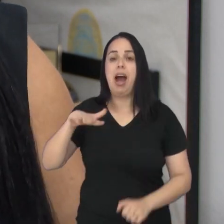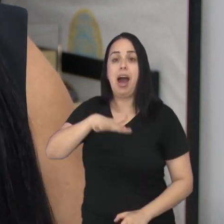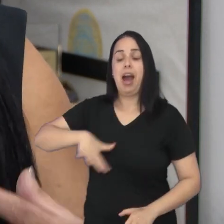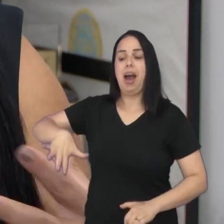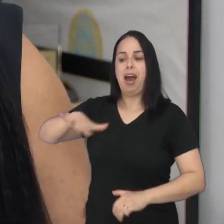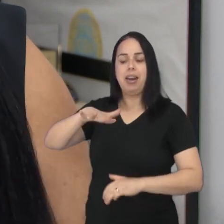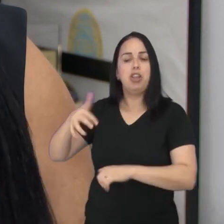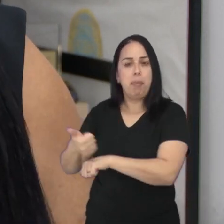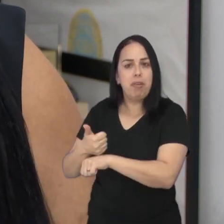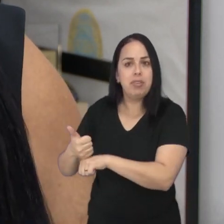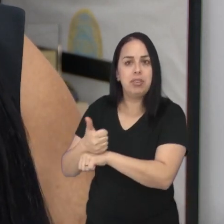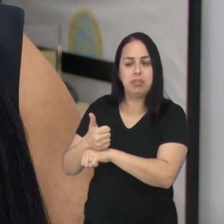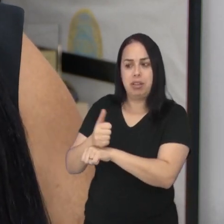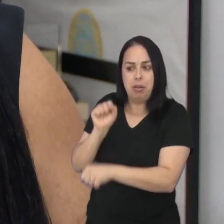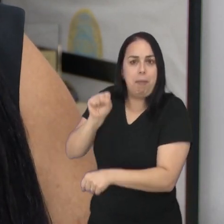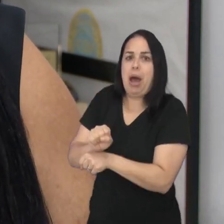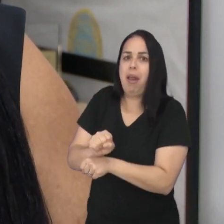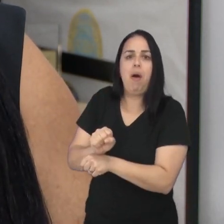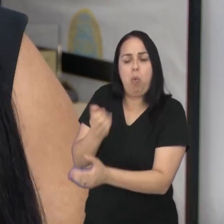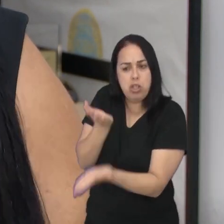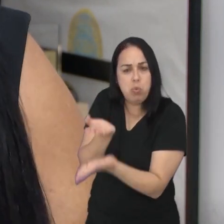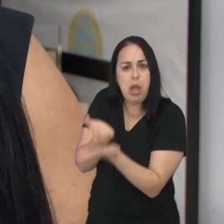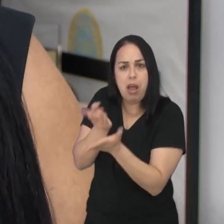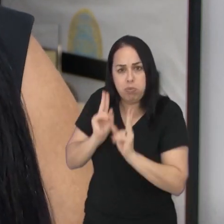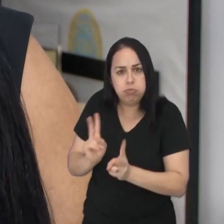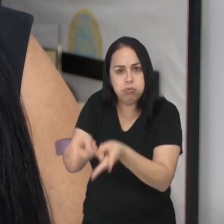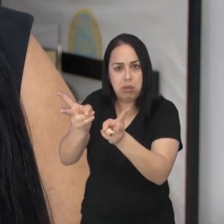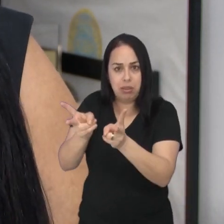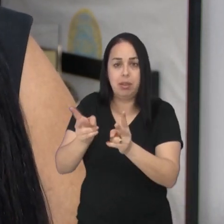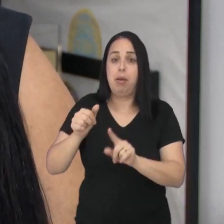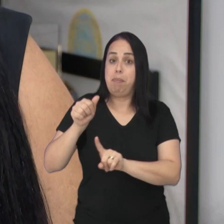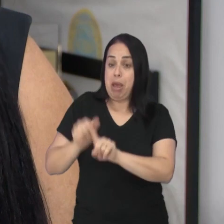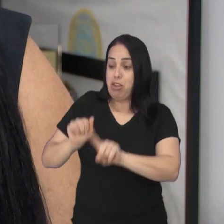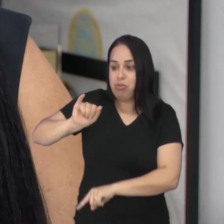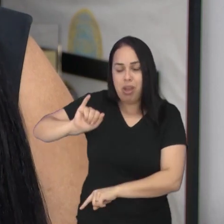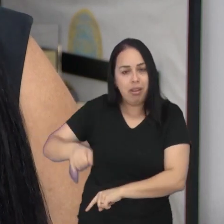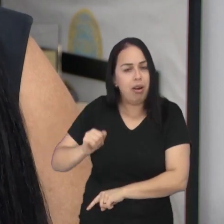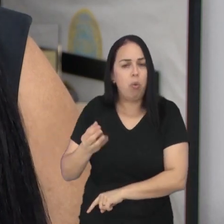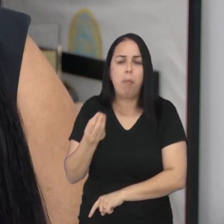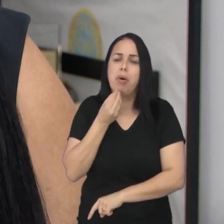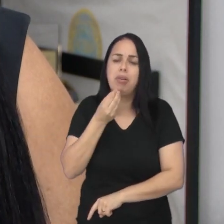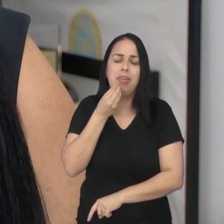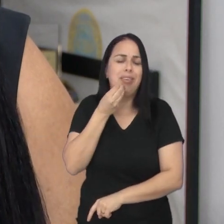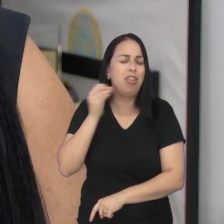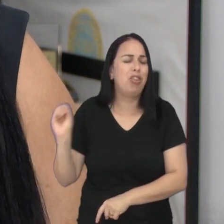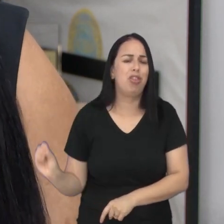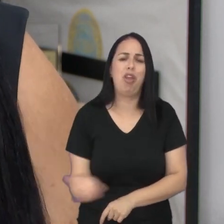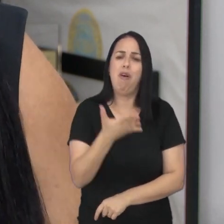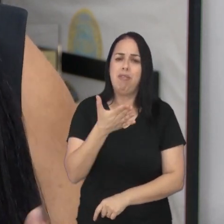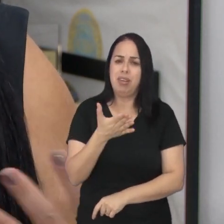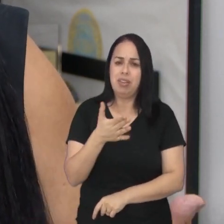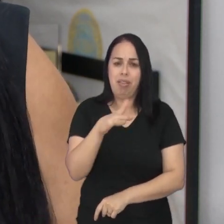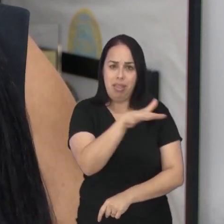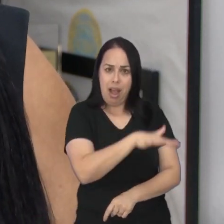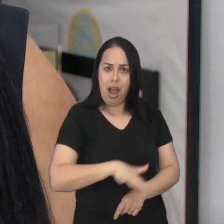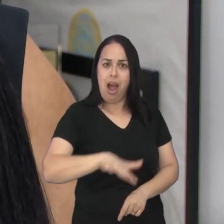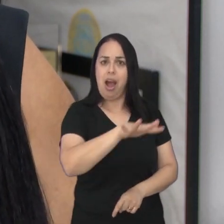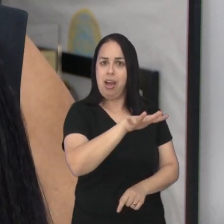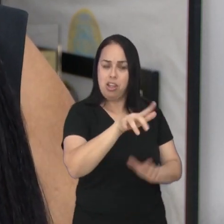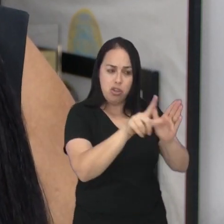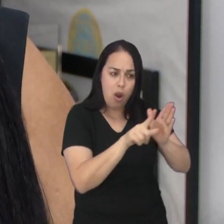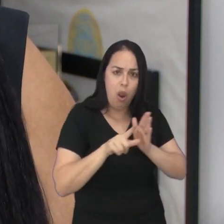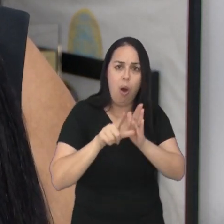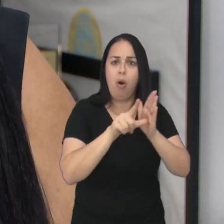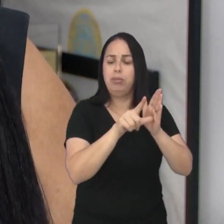sua profissão, no que você ama fazer e não parar nunca. Nós já iniciamos janeiro com muitas oportunidades, né, tanto na área